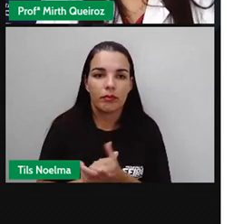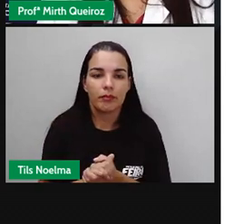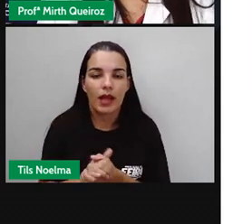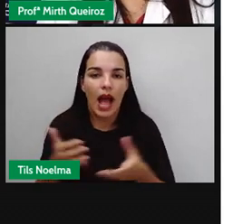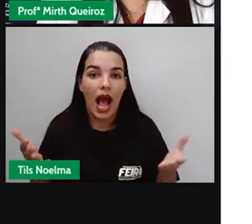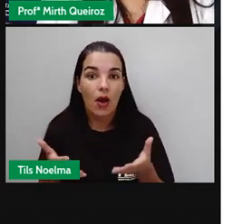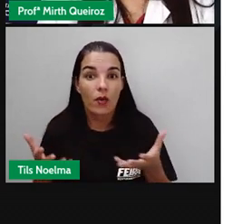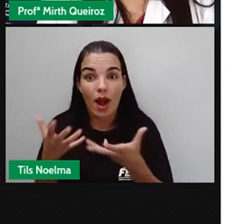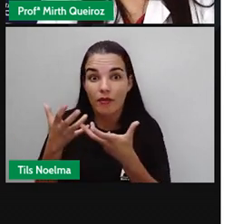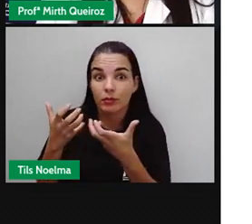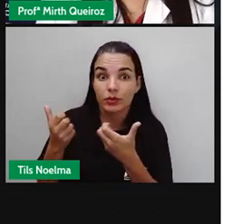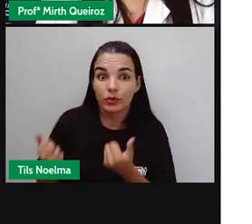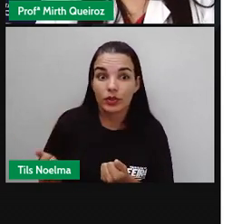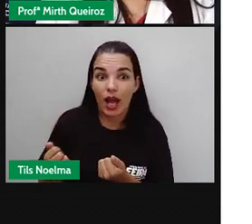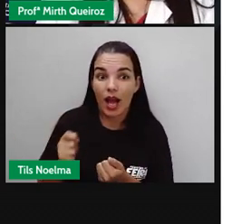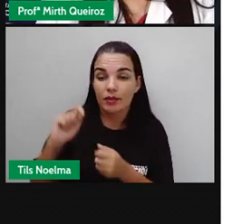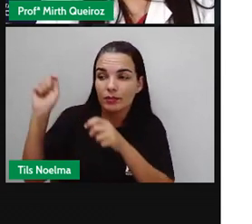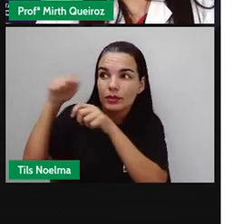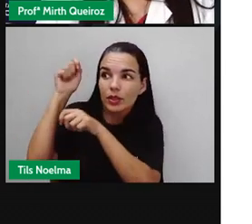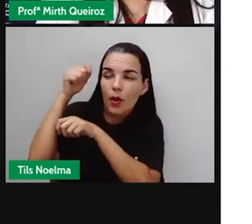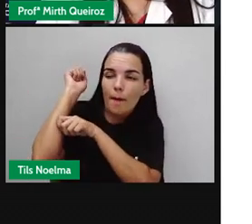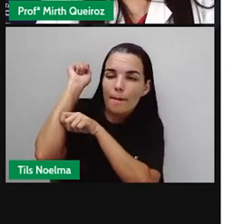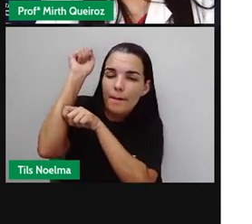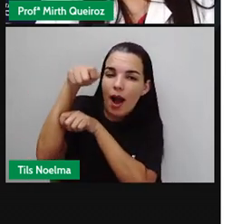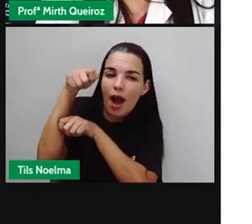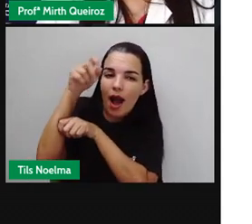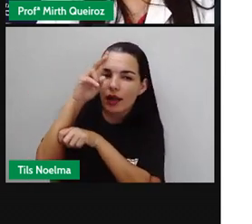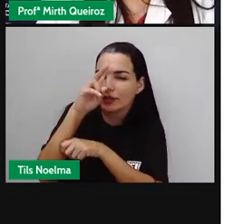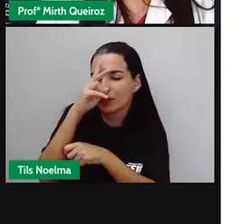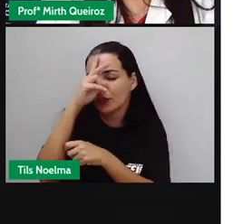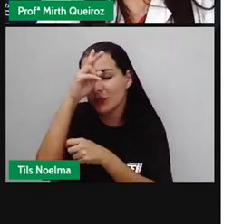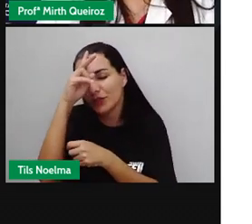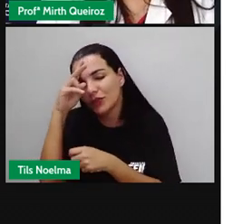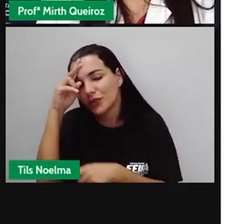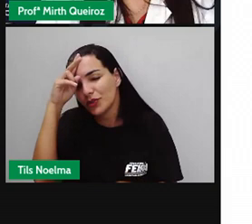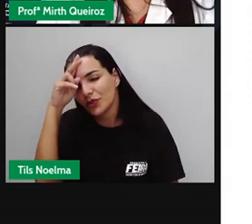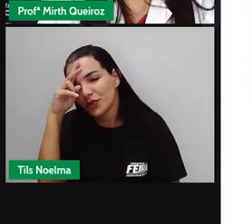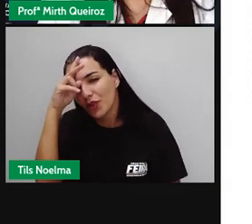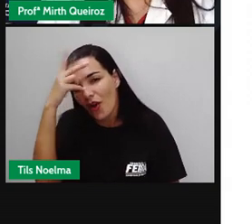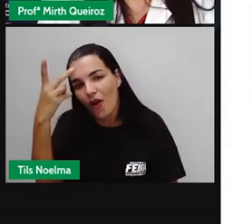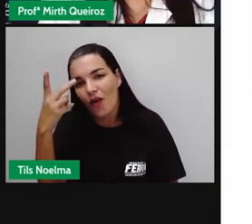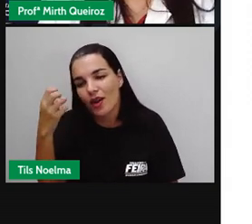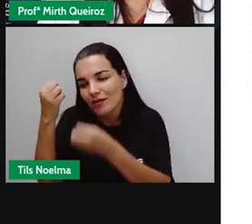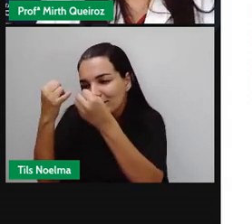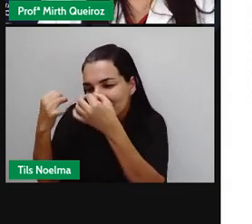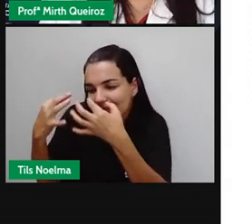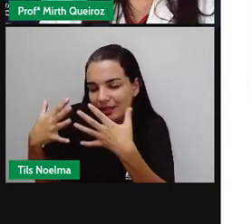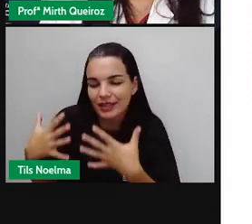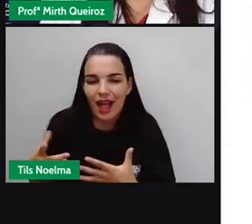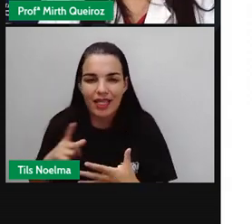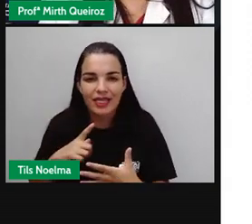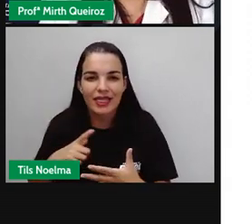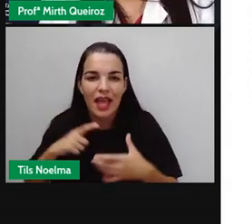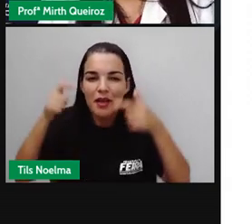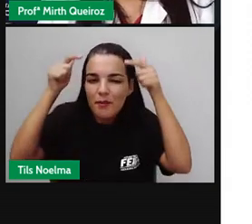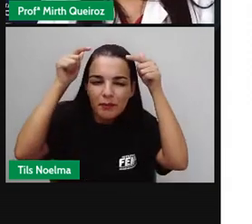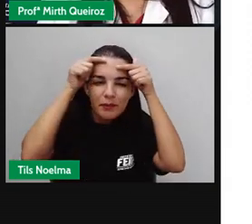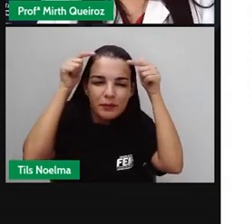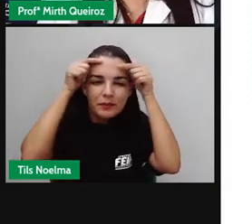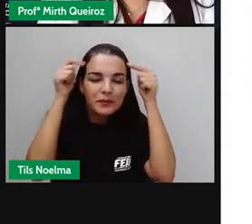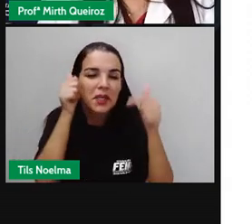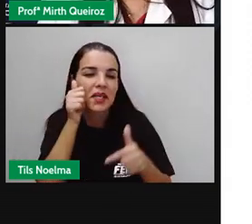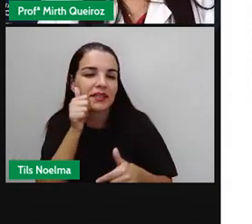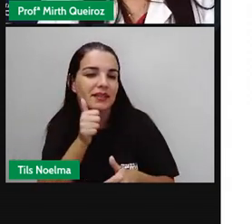Vamos estudar, então, hoje, os contos de fadas, que são aqueles contos, né, que narram histórias que envolvem príncipes,